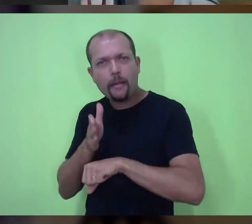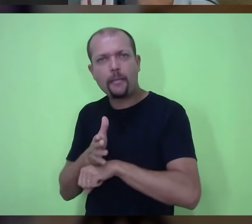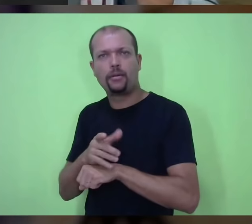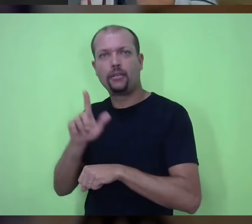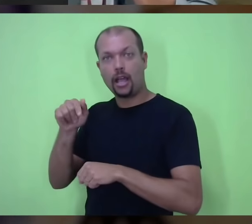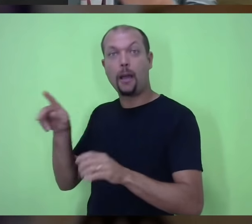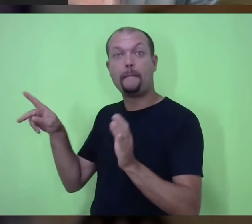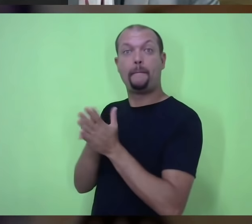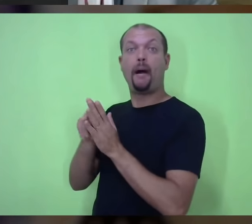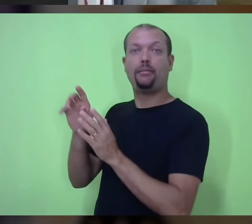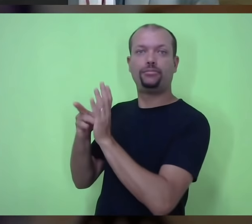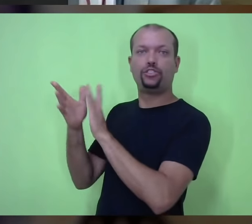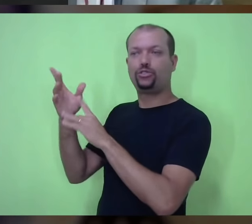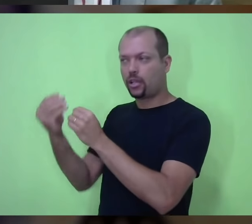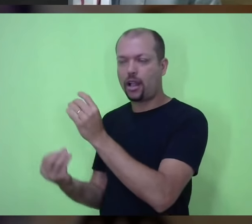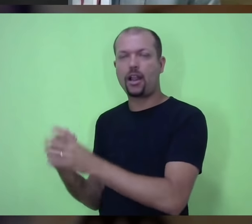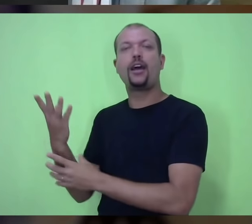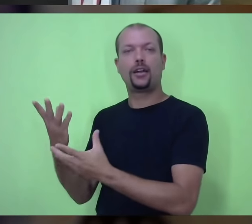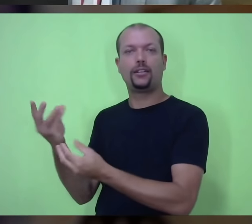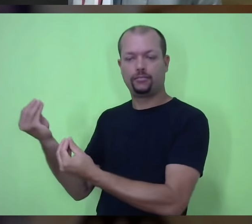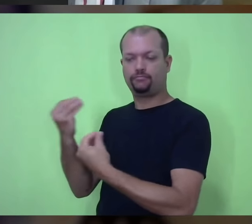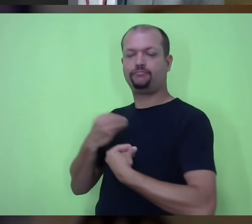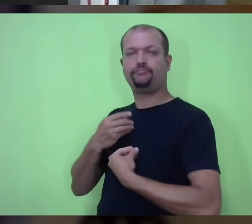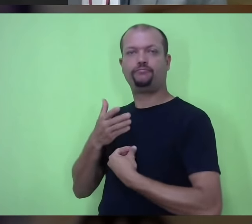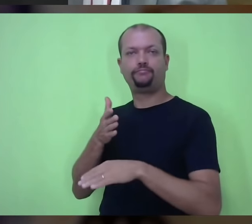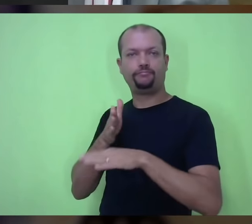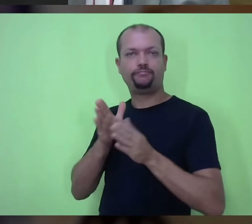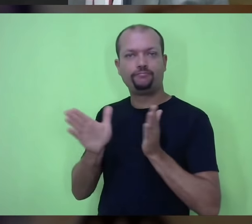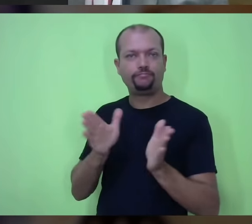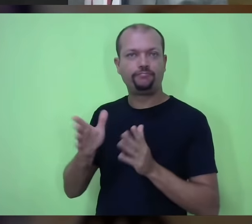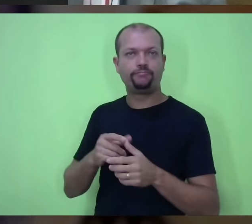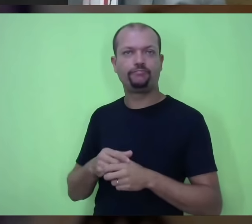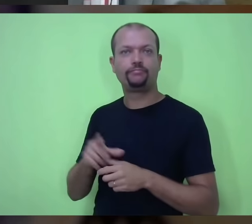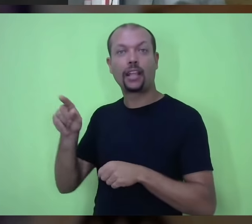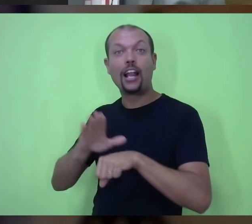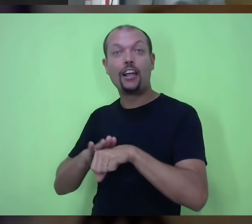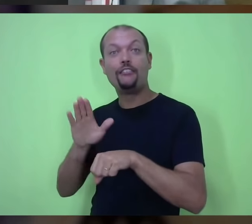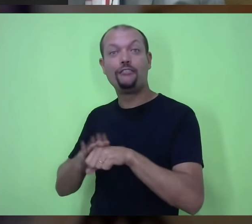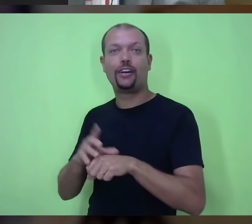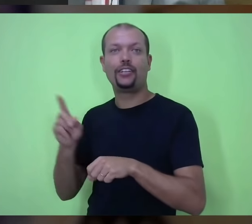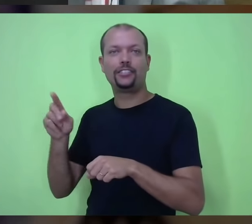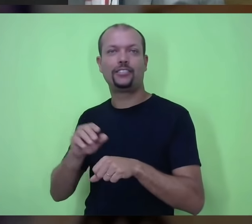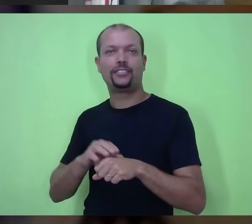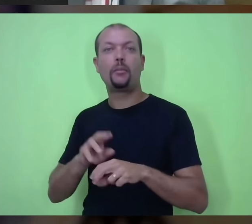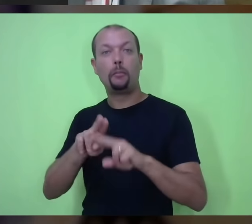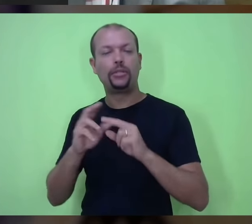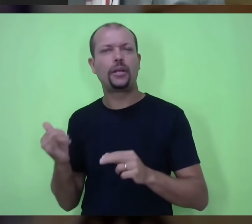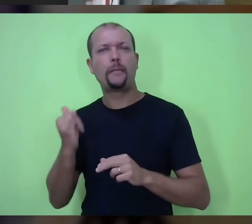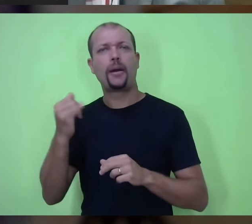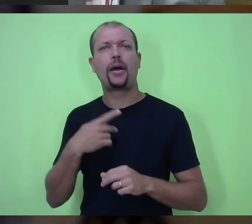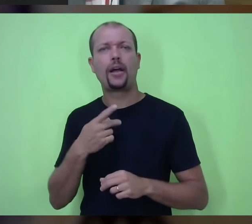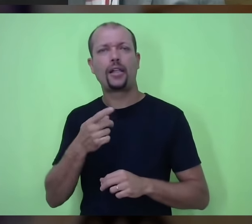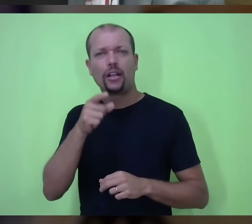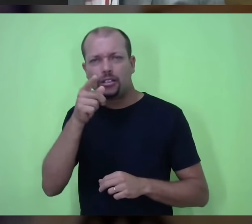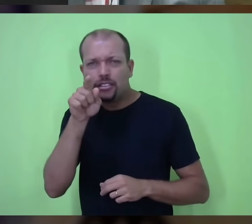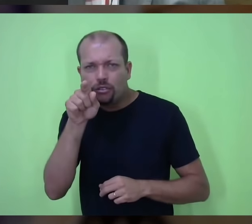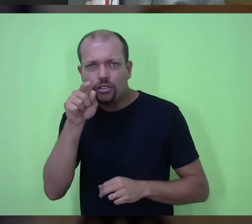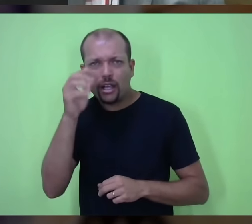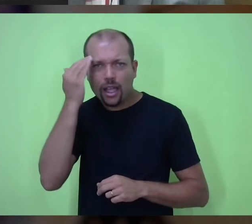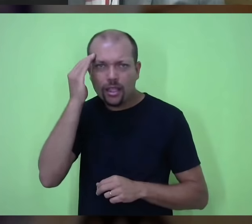Cristo. Ele cria, ele dá a fé, e ele consuma, ele executa. Por isso é importante que